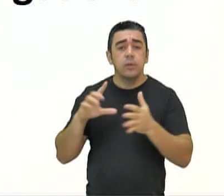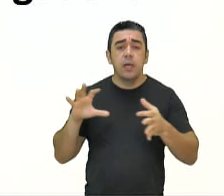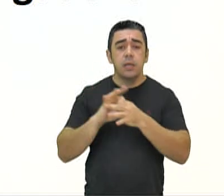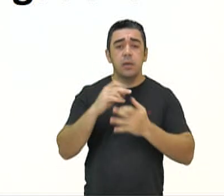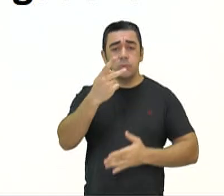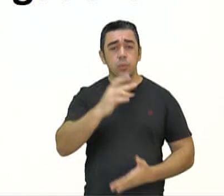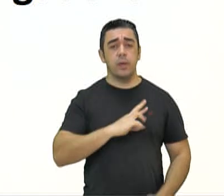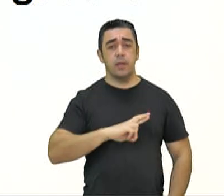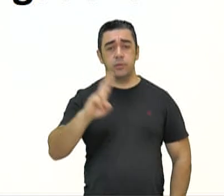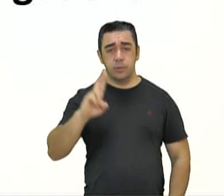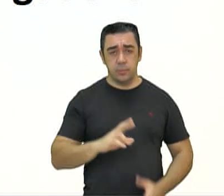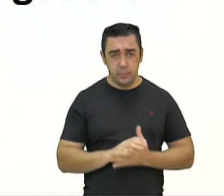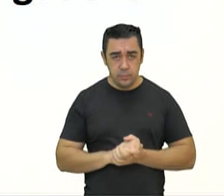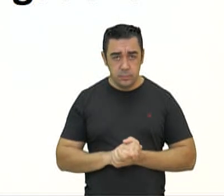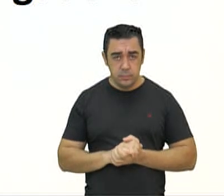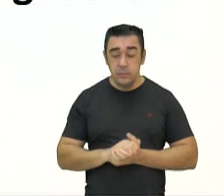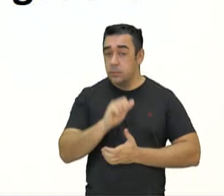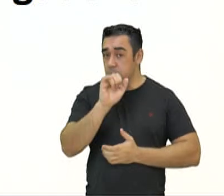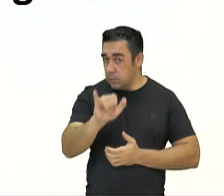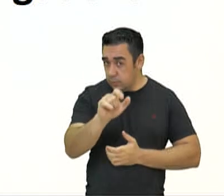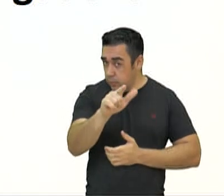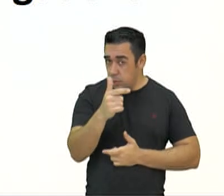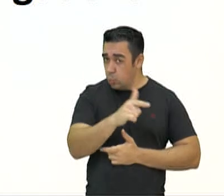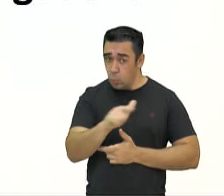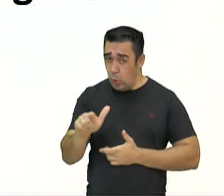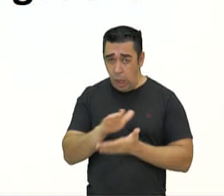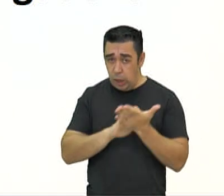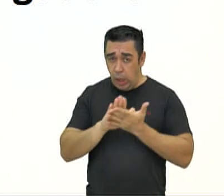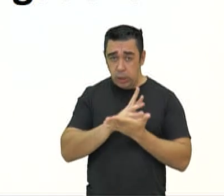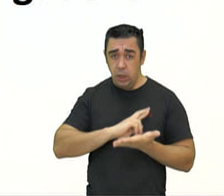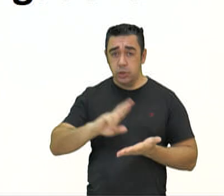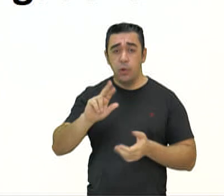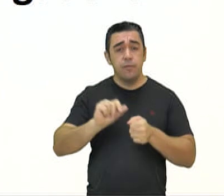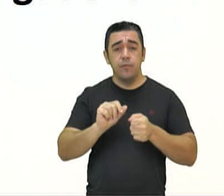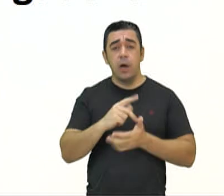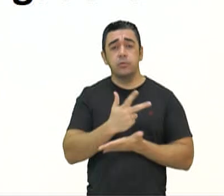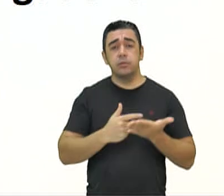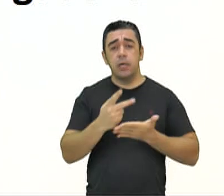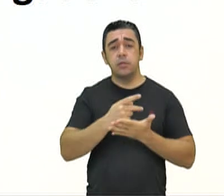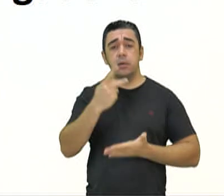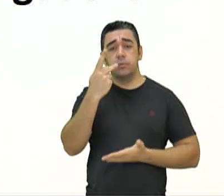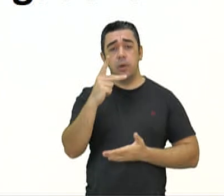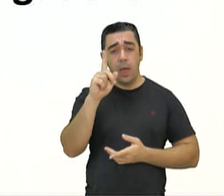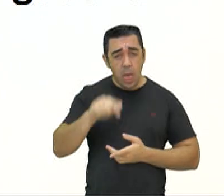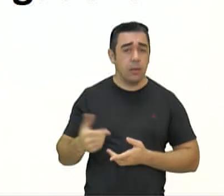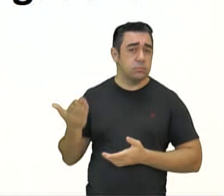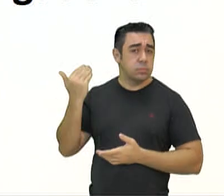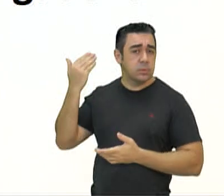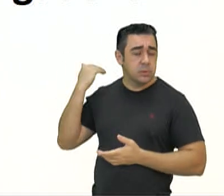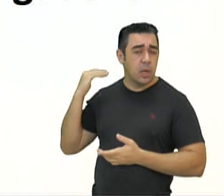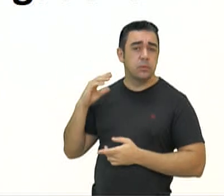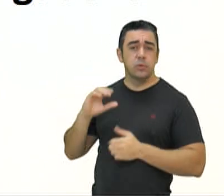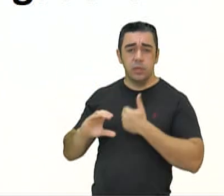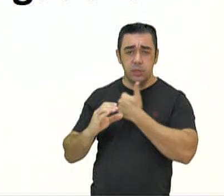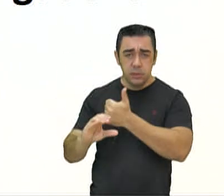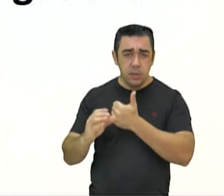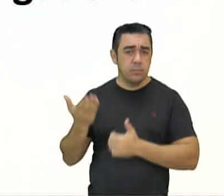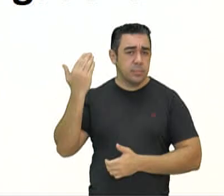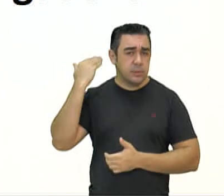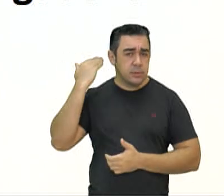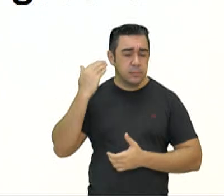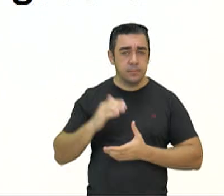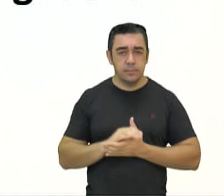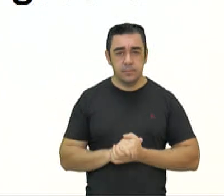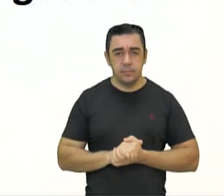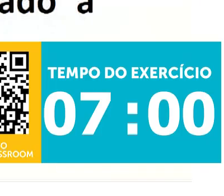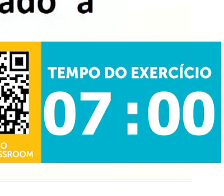sua religião. Caso você não possua religião, faça um desenho da arte cristã primitiva ou paleocristã.